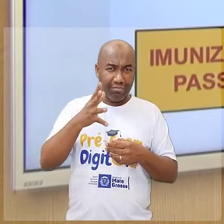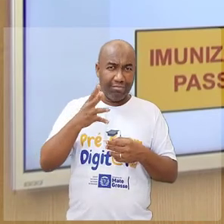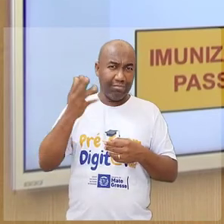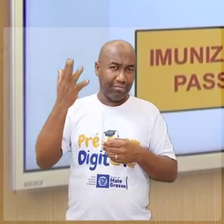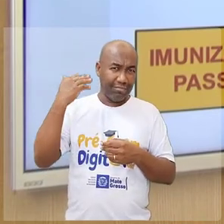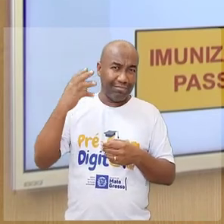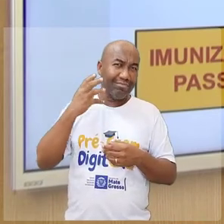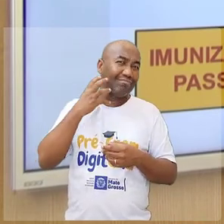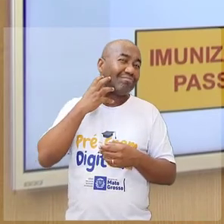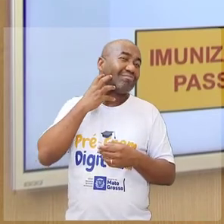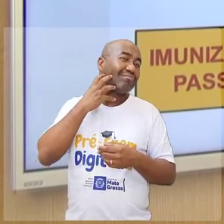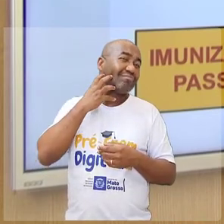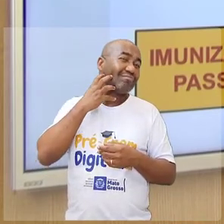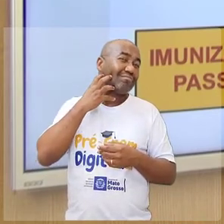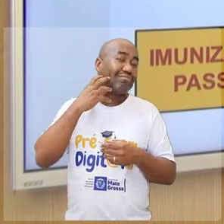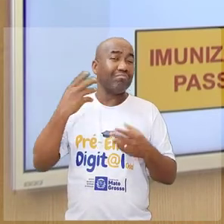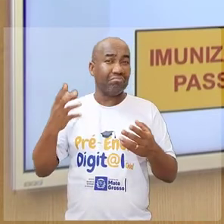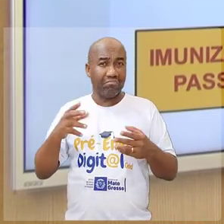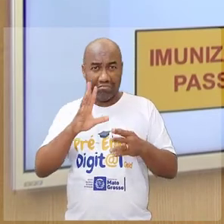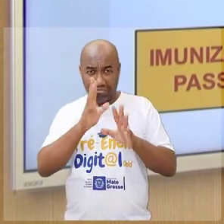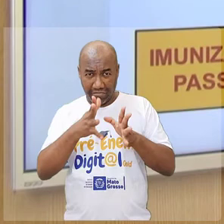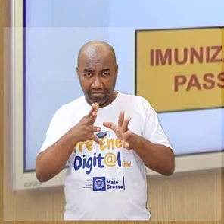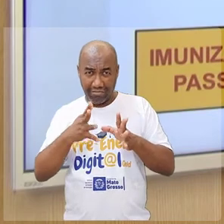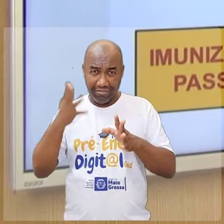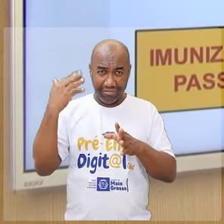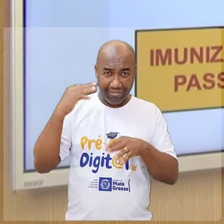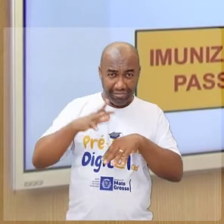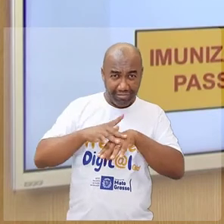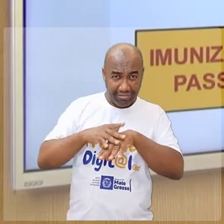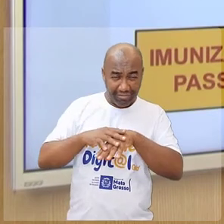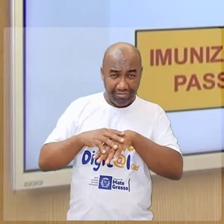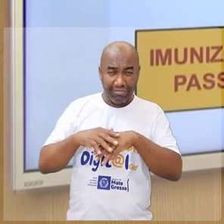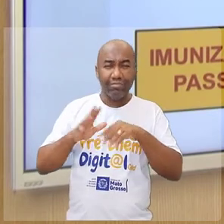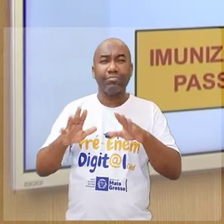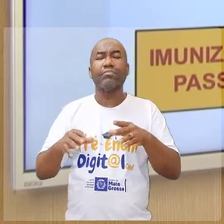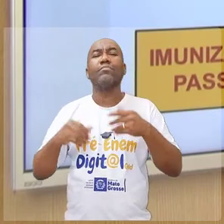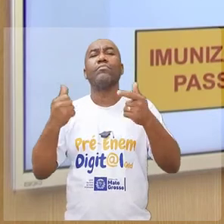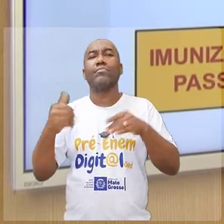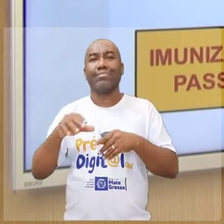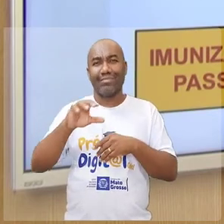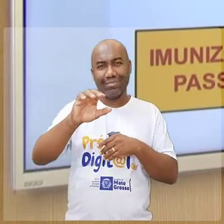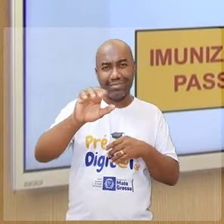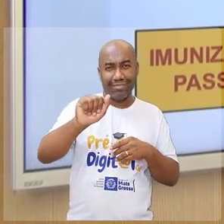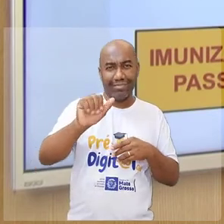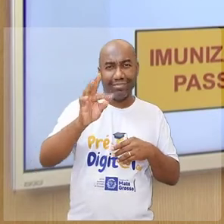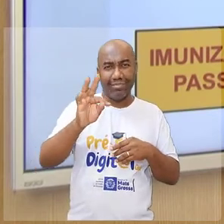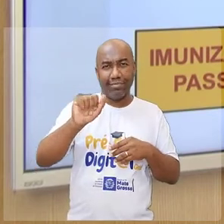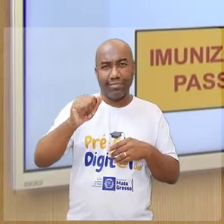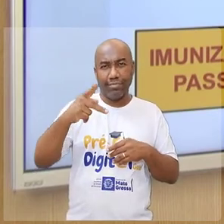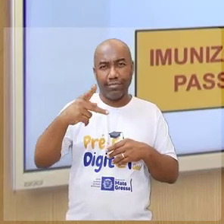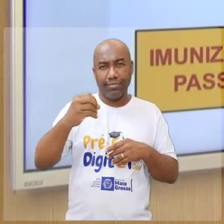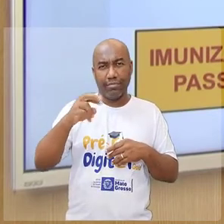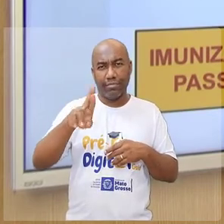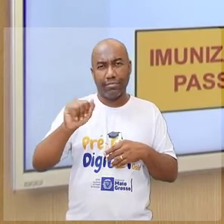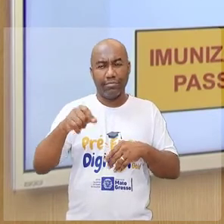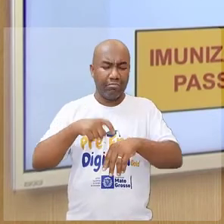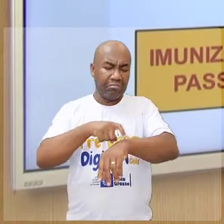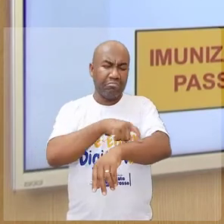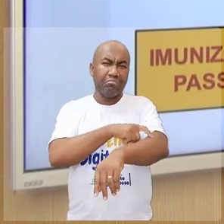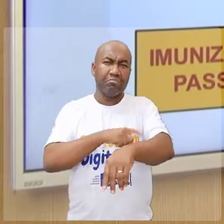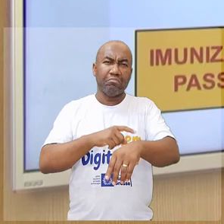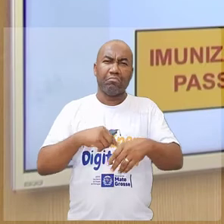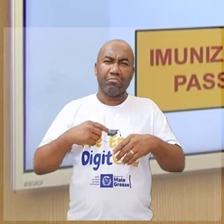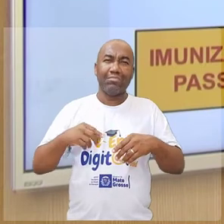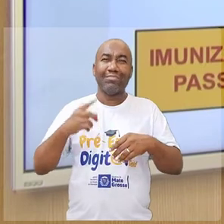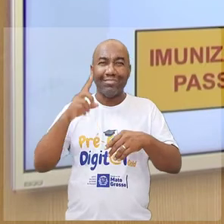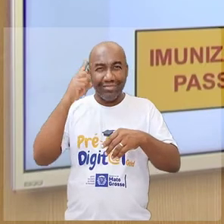vão dizer sim. Olha só, por que que a catapora ela é mais comum dessas três doenças? Porque